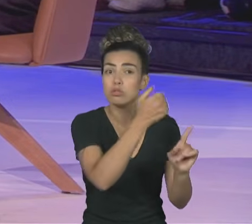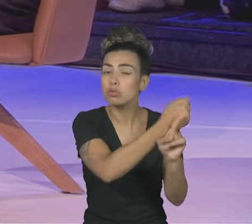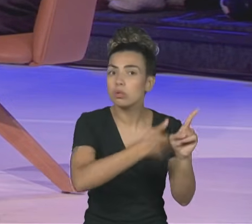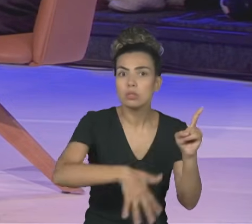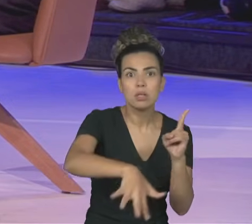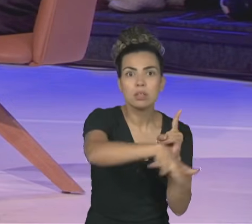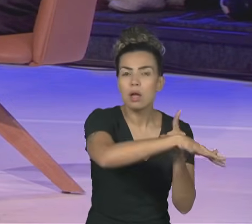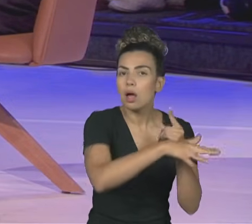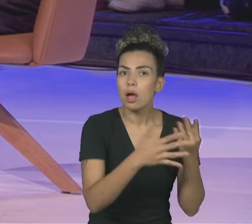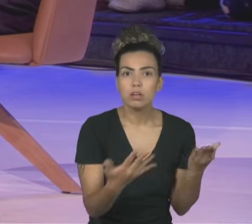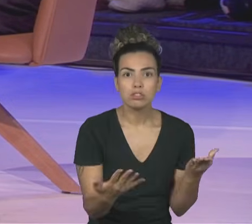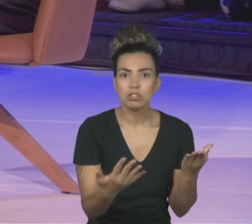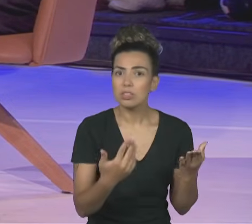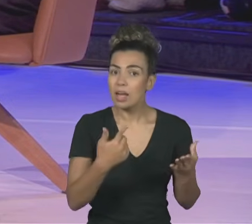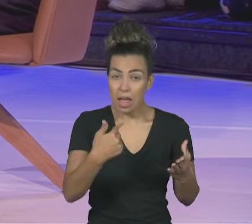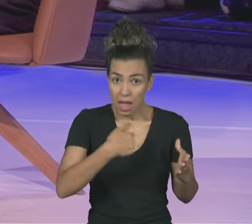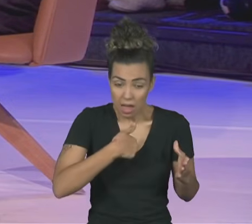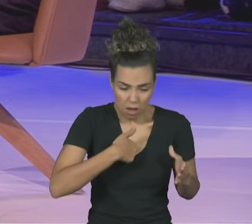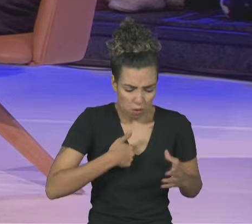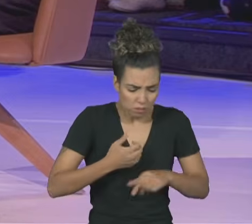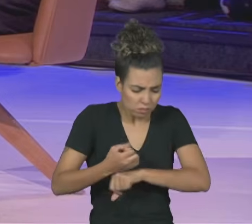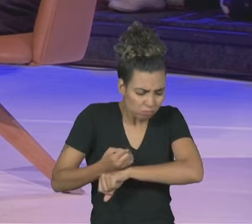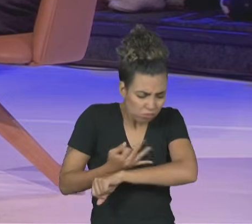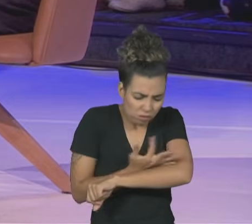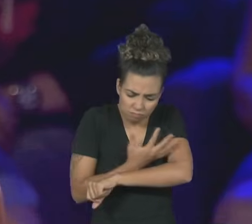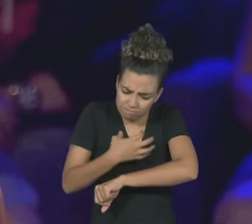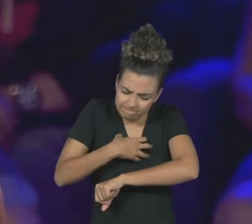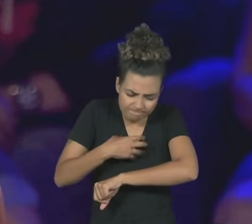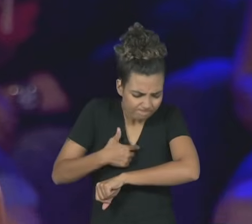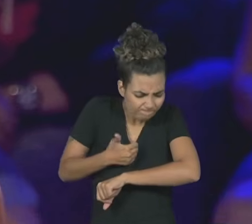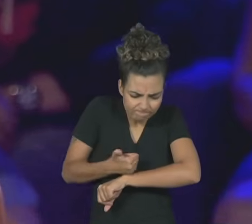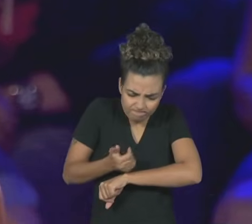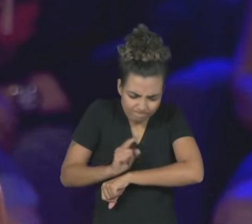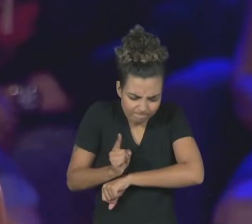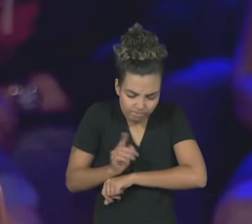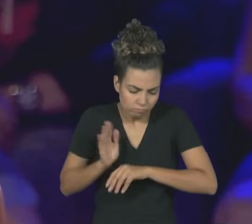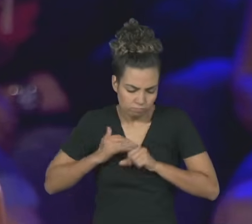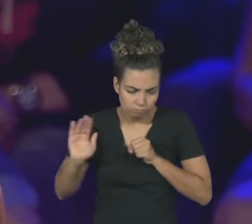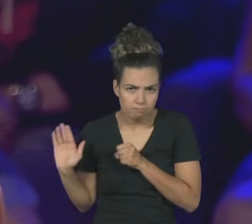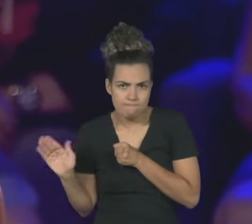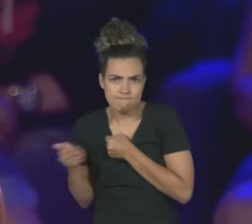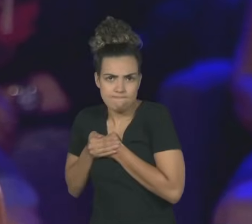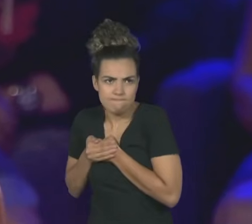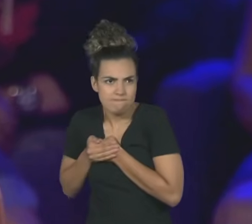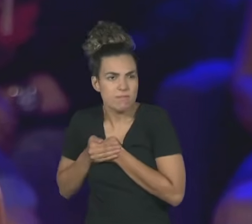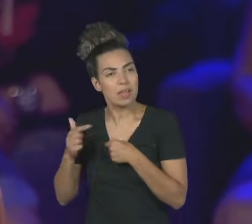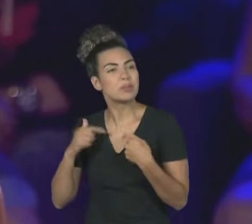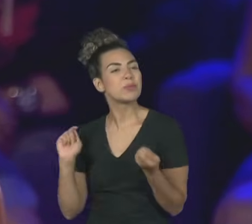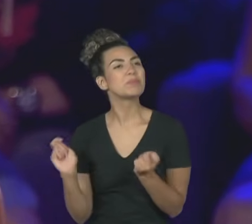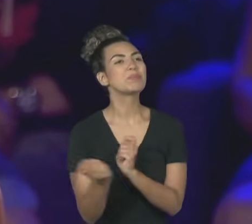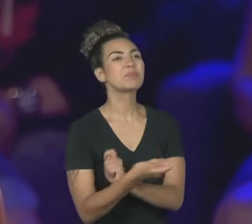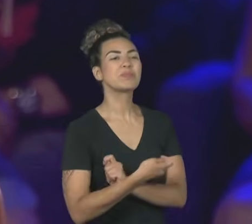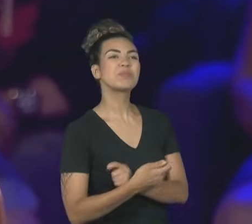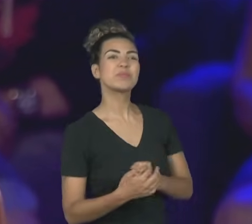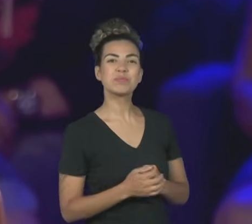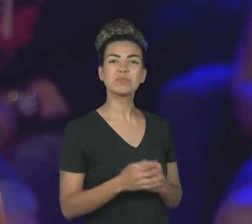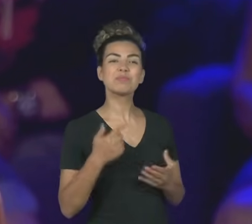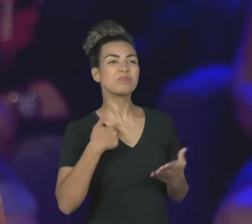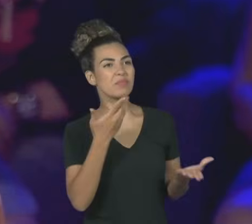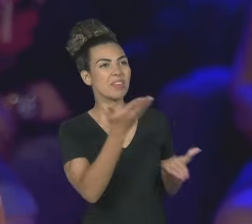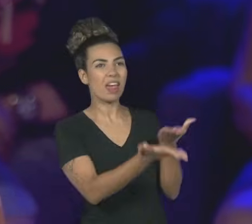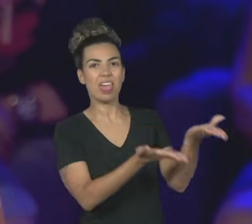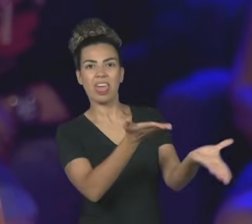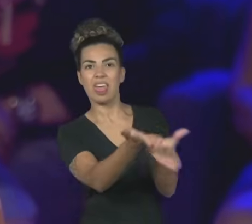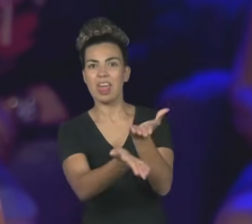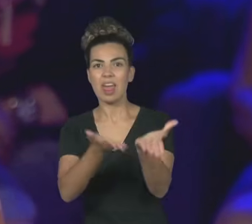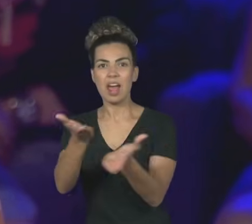matam internamente para agradar outras pessoas. Você quer fazer parte daquele grupo, você quer ser querido por aquelas pessoas, então você